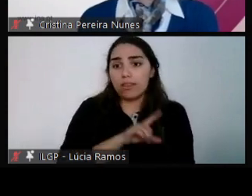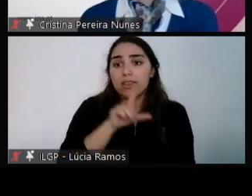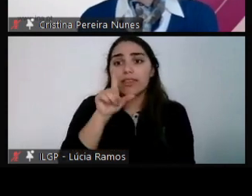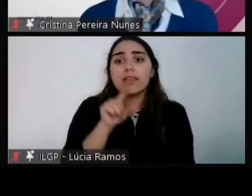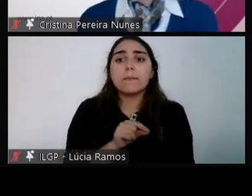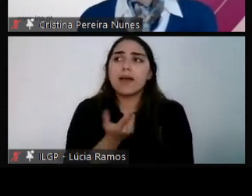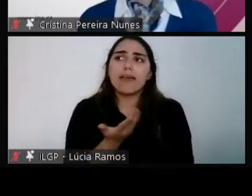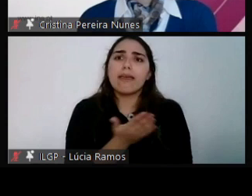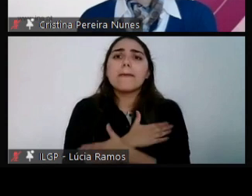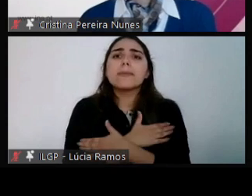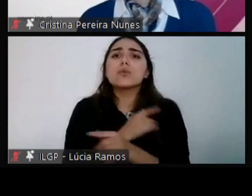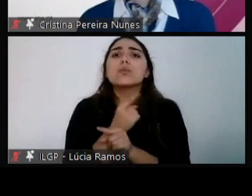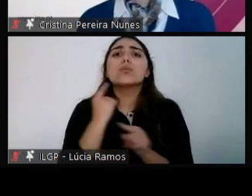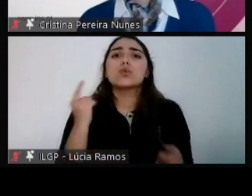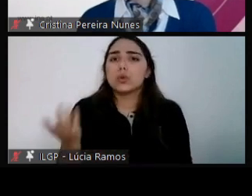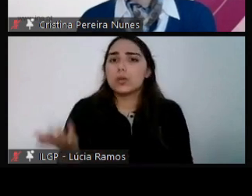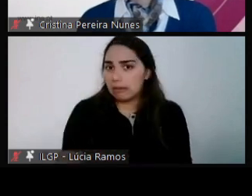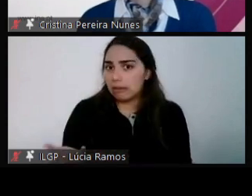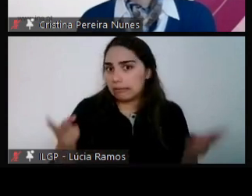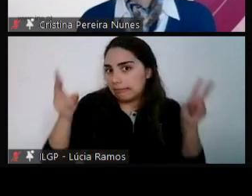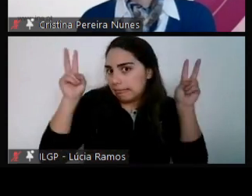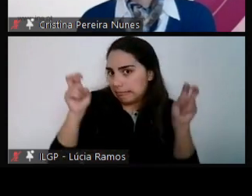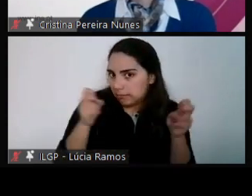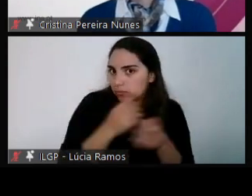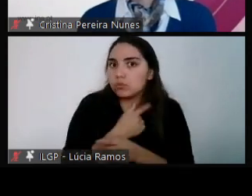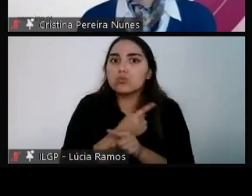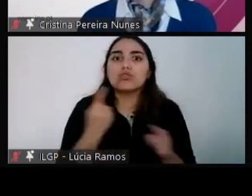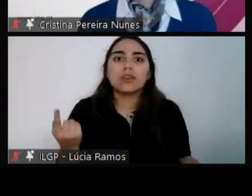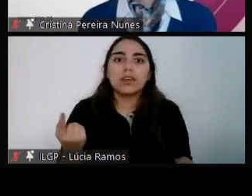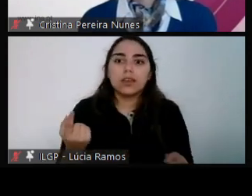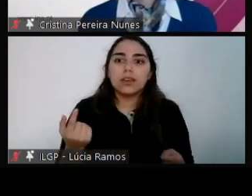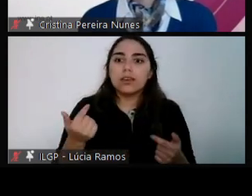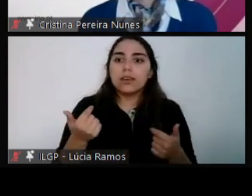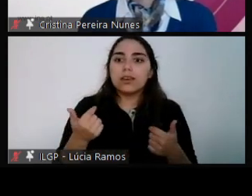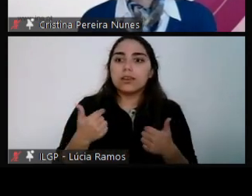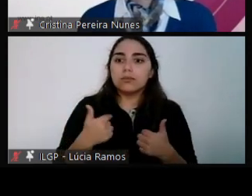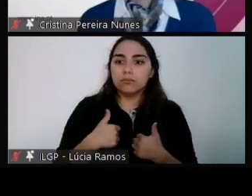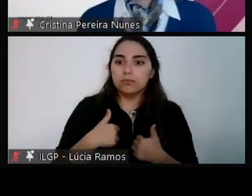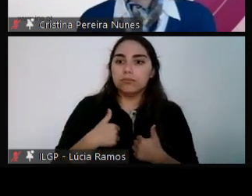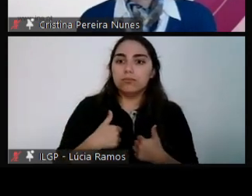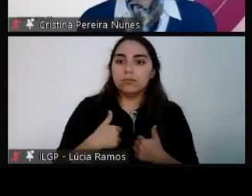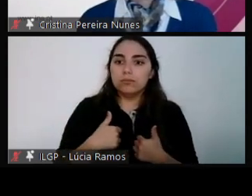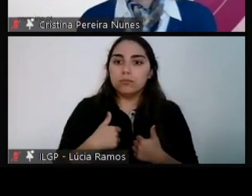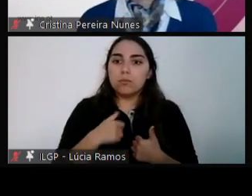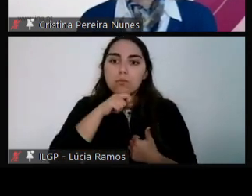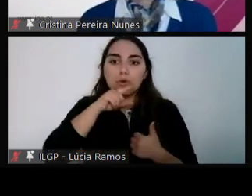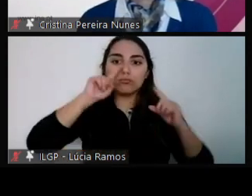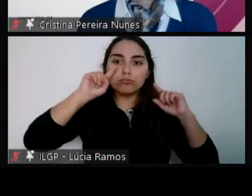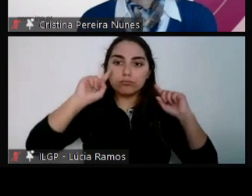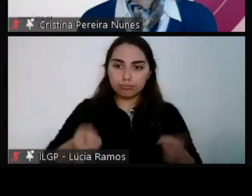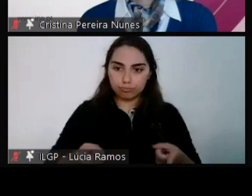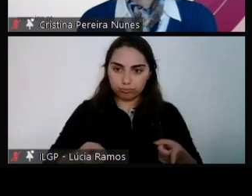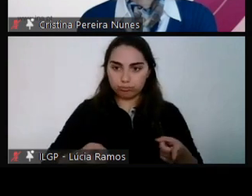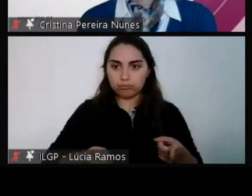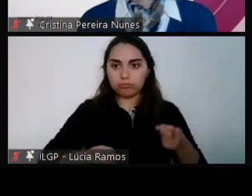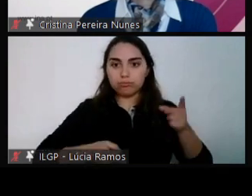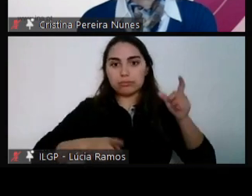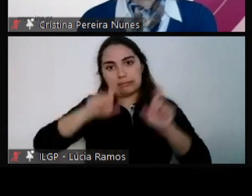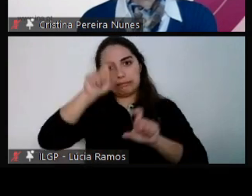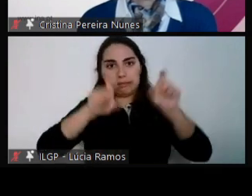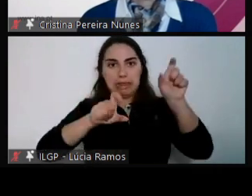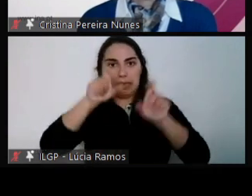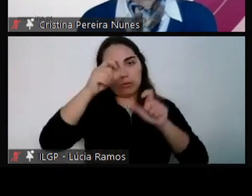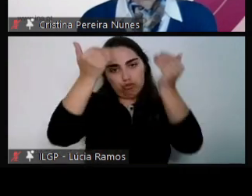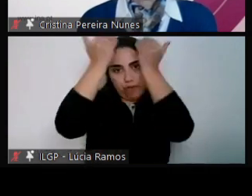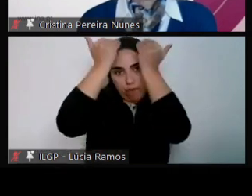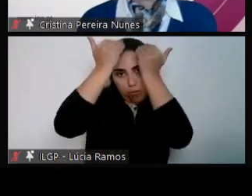dependente uma estrutura dos grandes fornecedores de sistemas de informação e eu posso começar a construir os dashboards para a minha organização. É claro que se